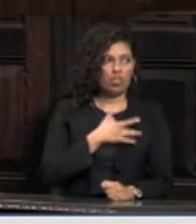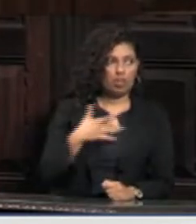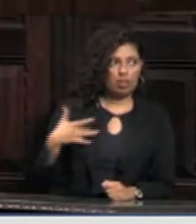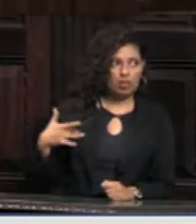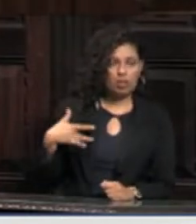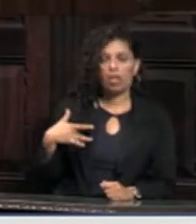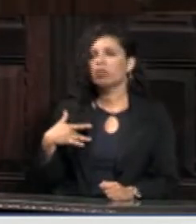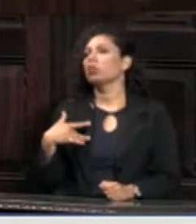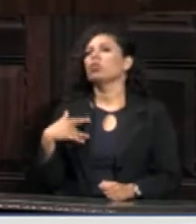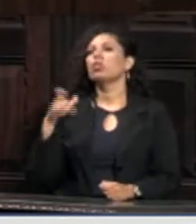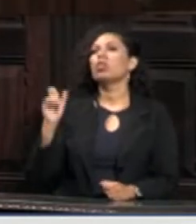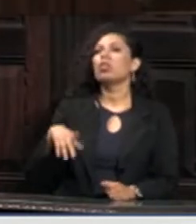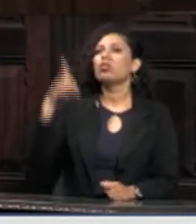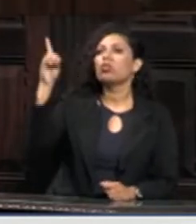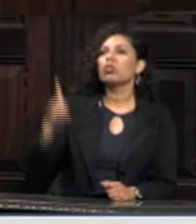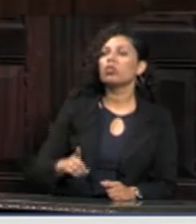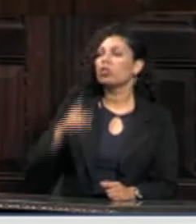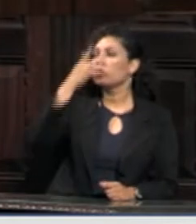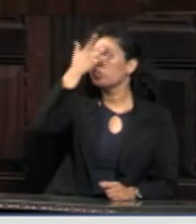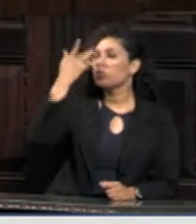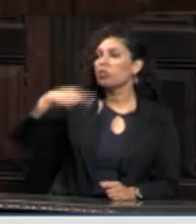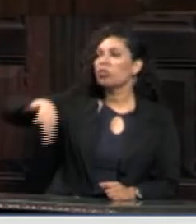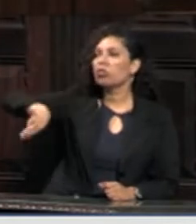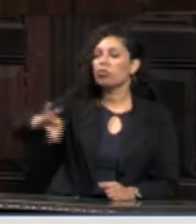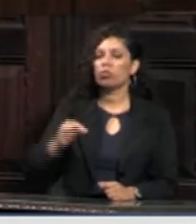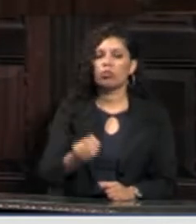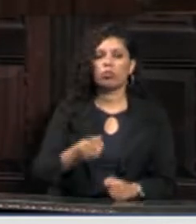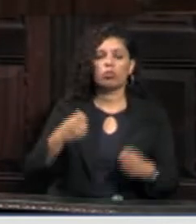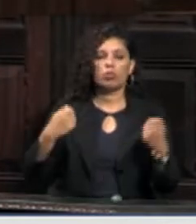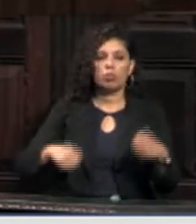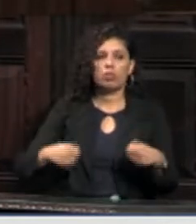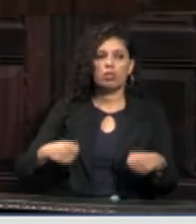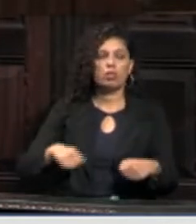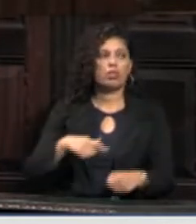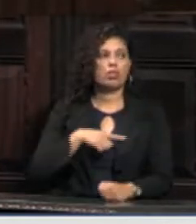direito constitucional e que precisa ter